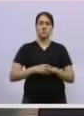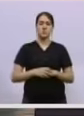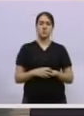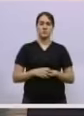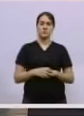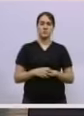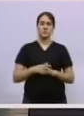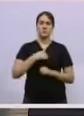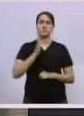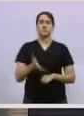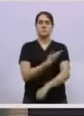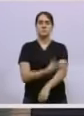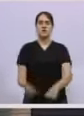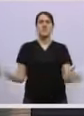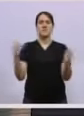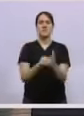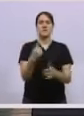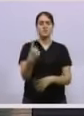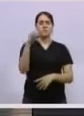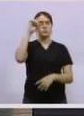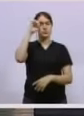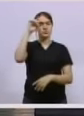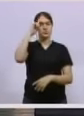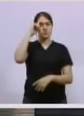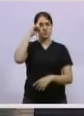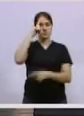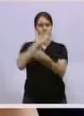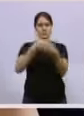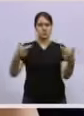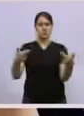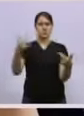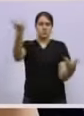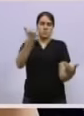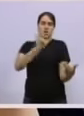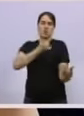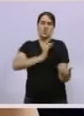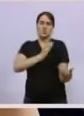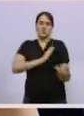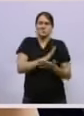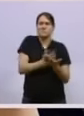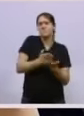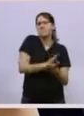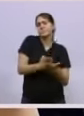já estava acostumado, até que um dia uma palavra profética varou as estruturas da minha vida e me incomodou.